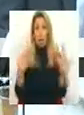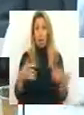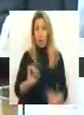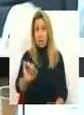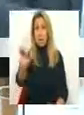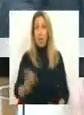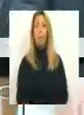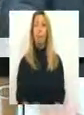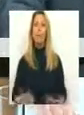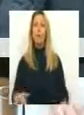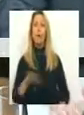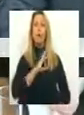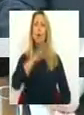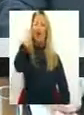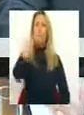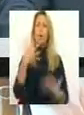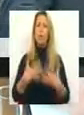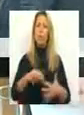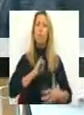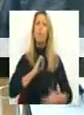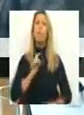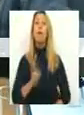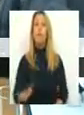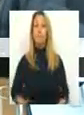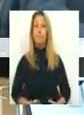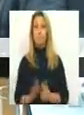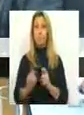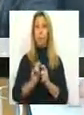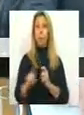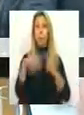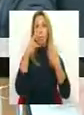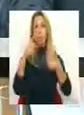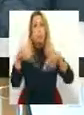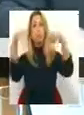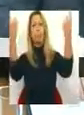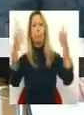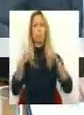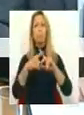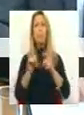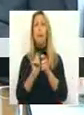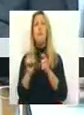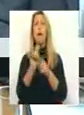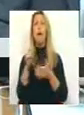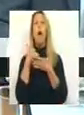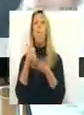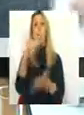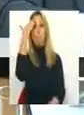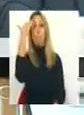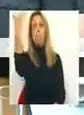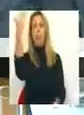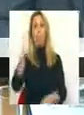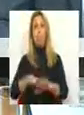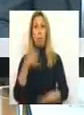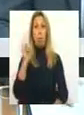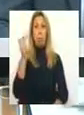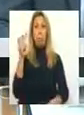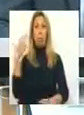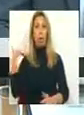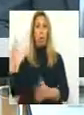Ministro, é esta. O pagamento anunciado destas bolsas de mérito relativas aos anos em atraso traz